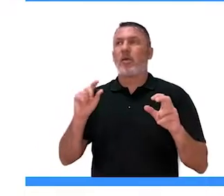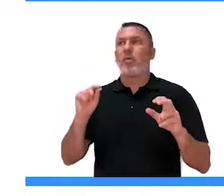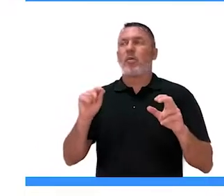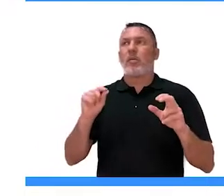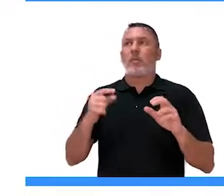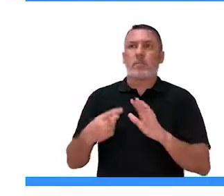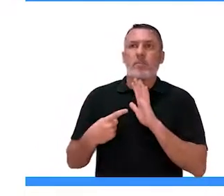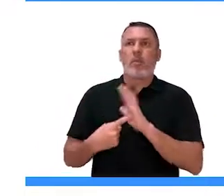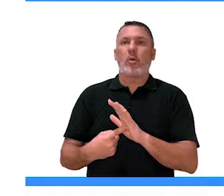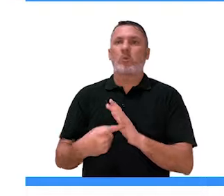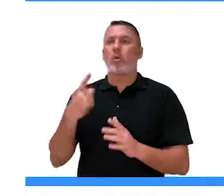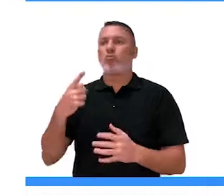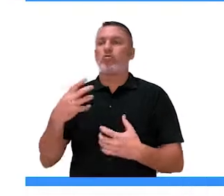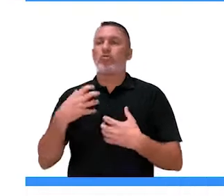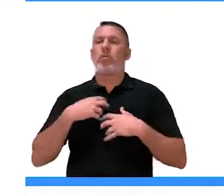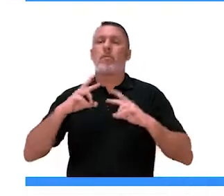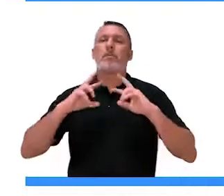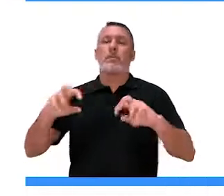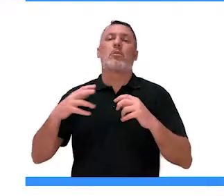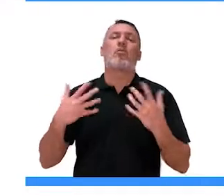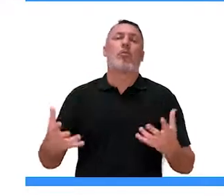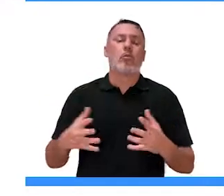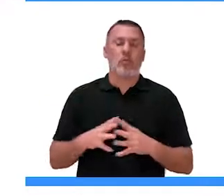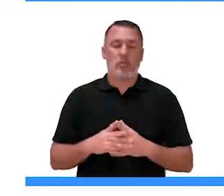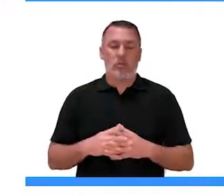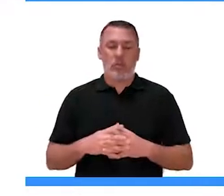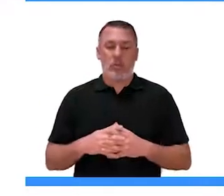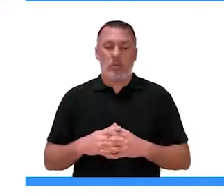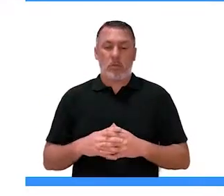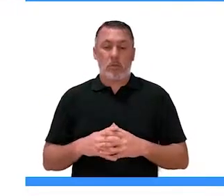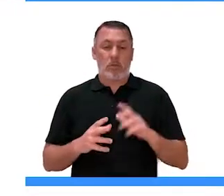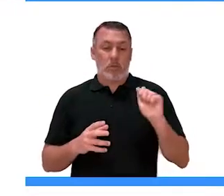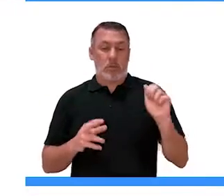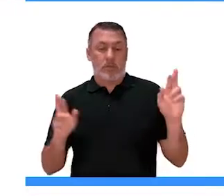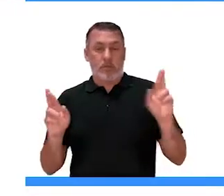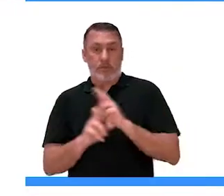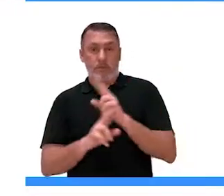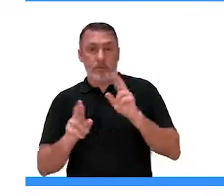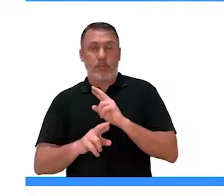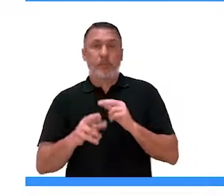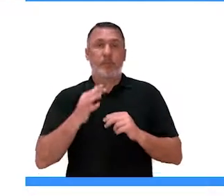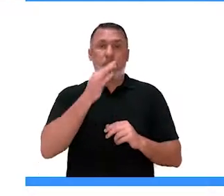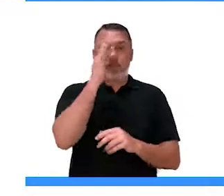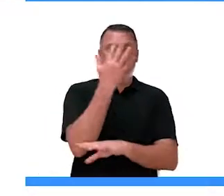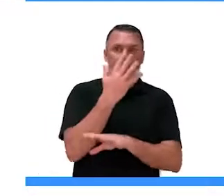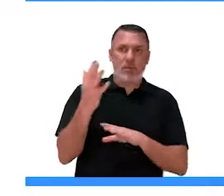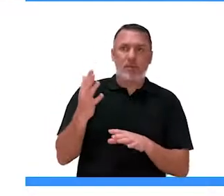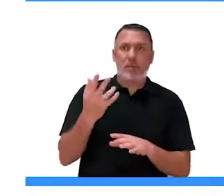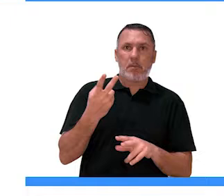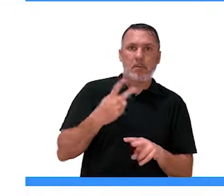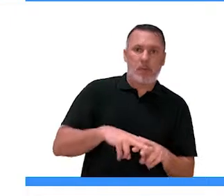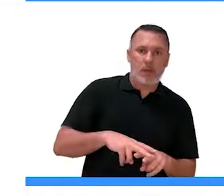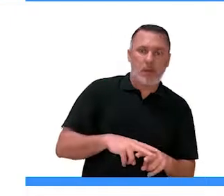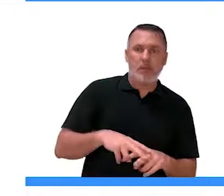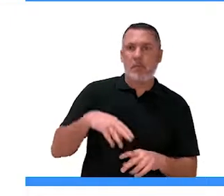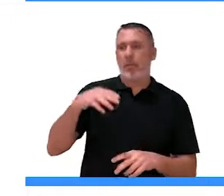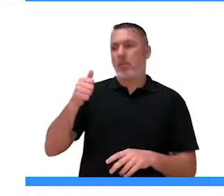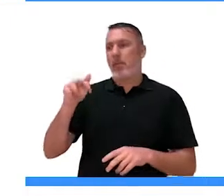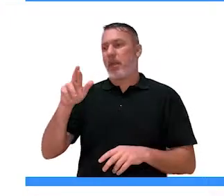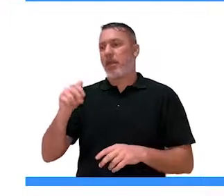de expressividade na linguagem. A. Relação entre a natureza opressiva e o desejo de libertação da